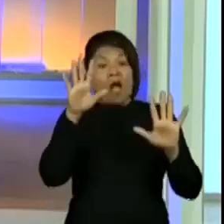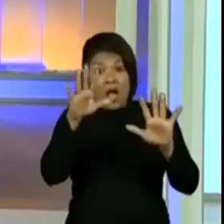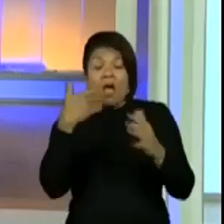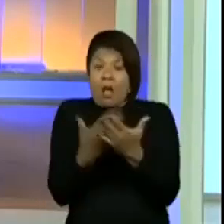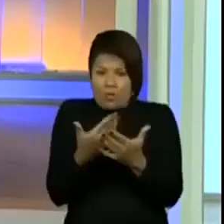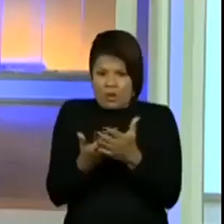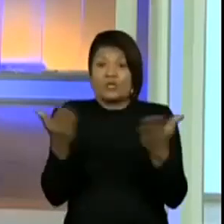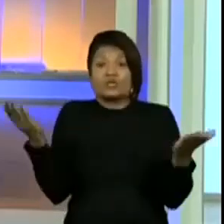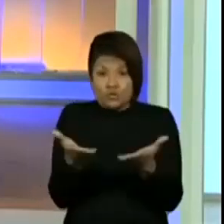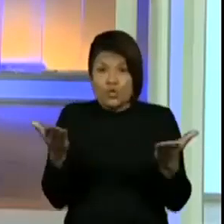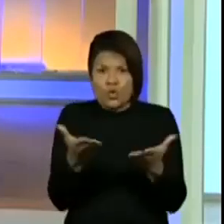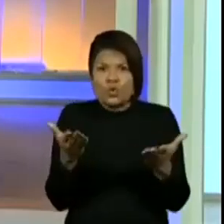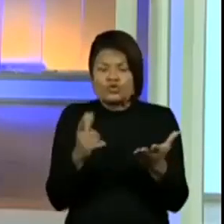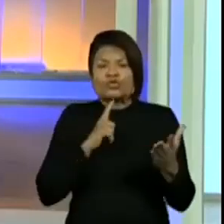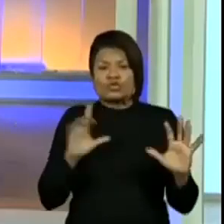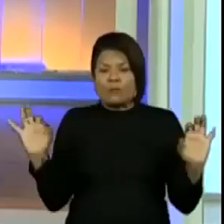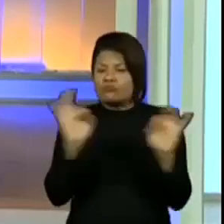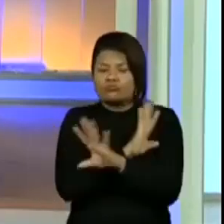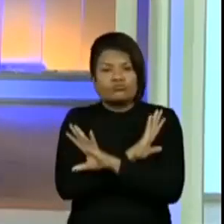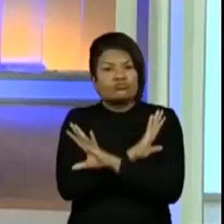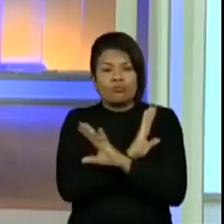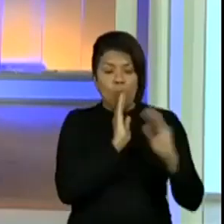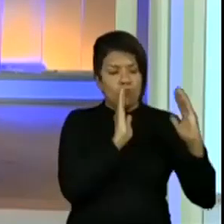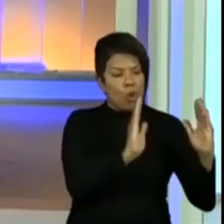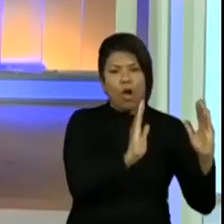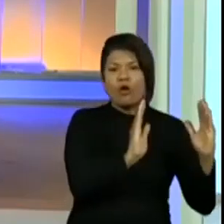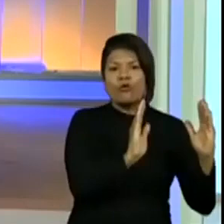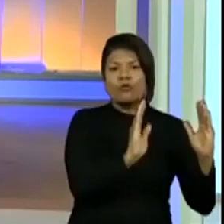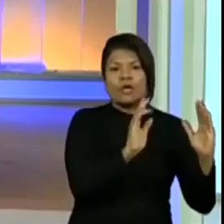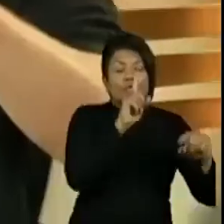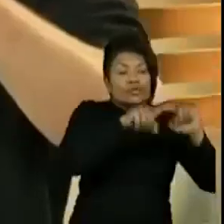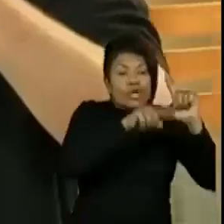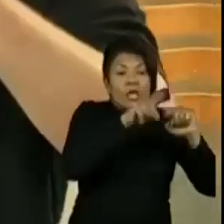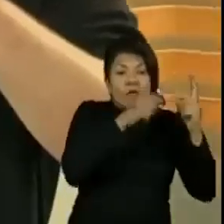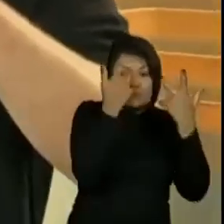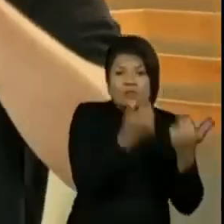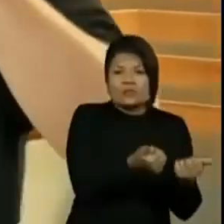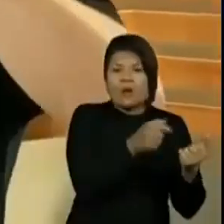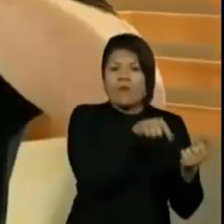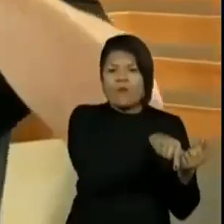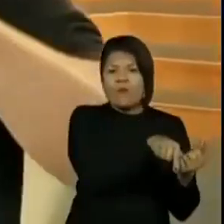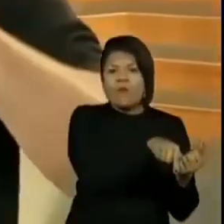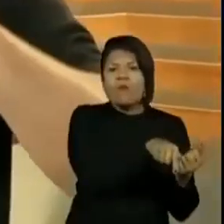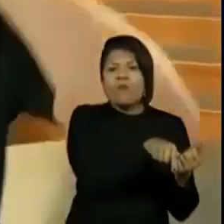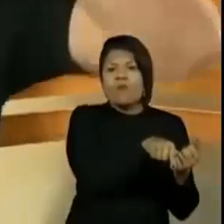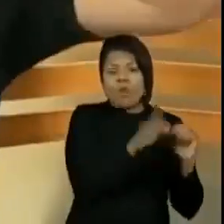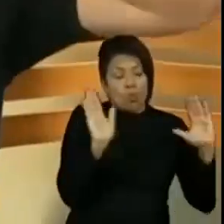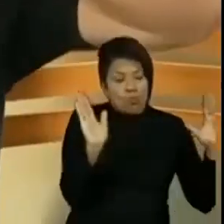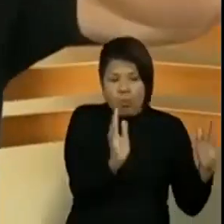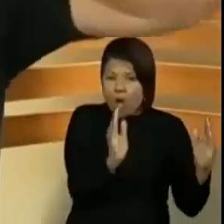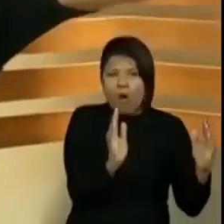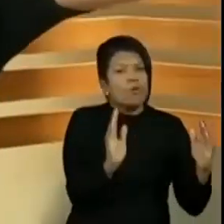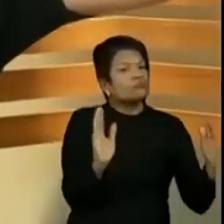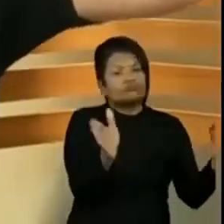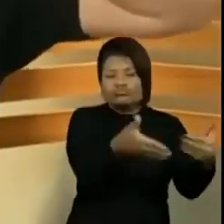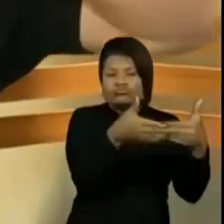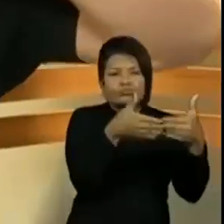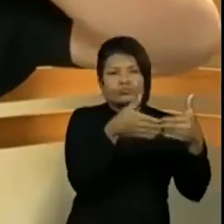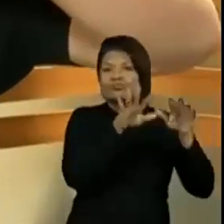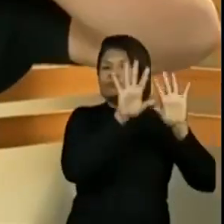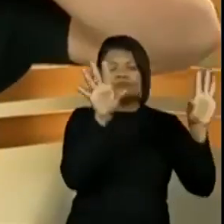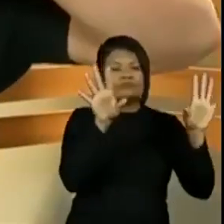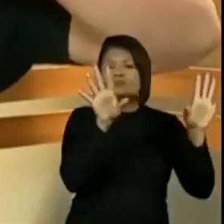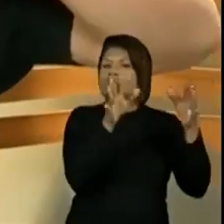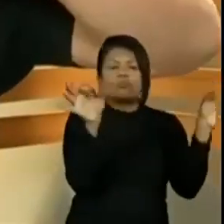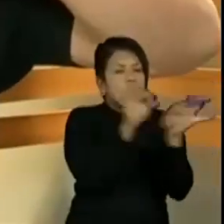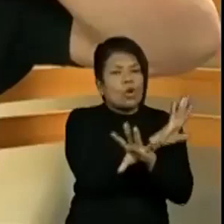nós estamos fechando este bloco de discussão de recursos naturais. Por isso das anotações em caderno. Na aula de hoje o Pro está